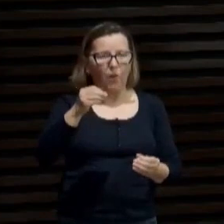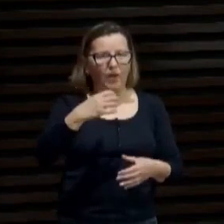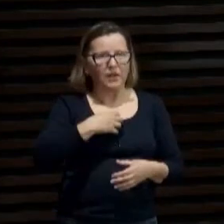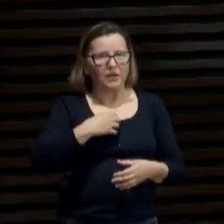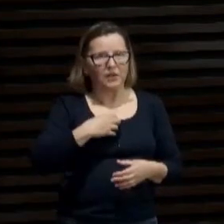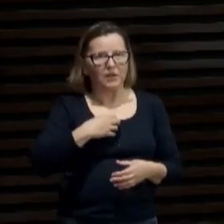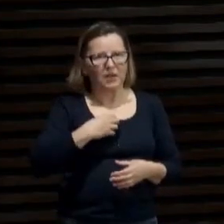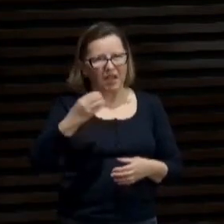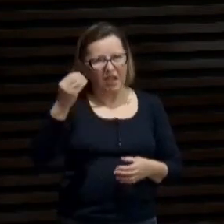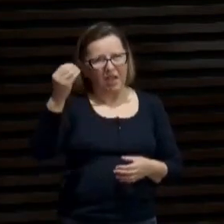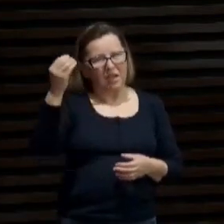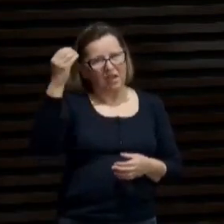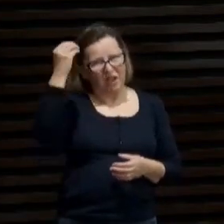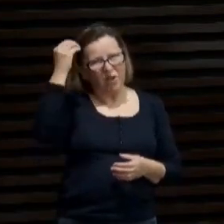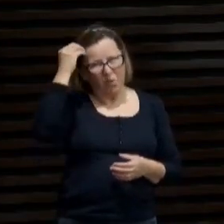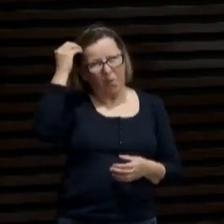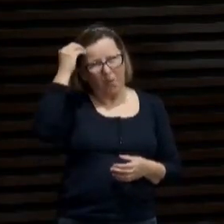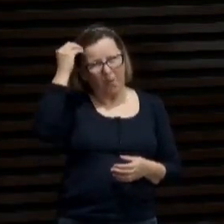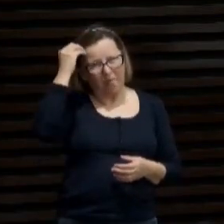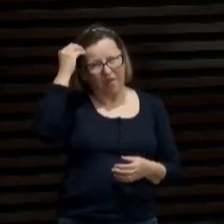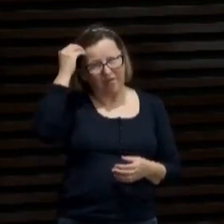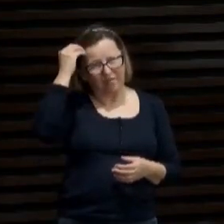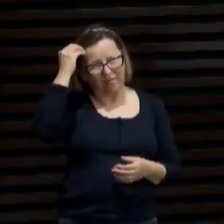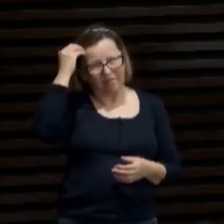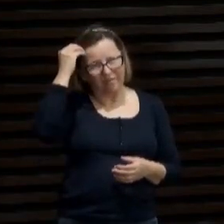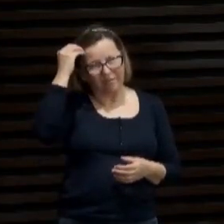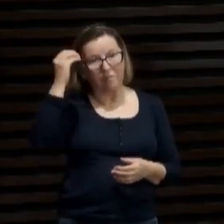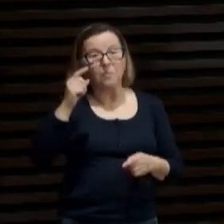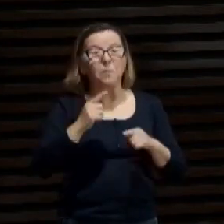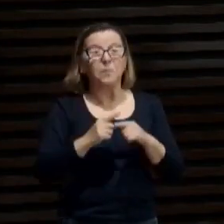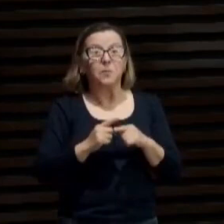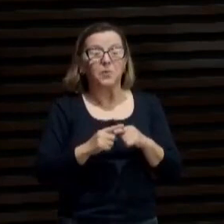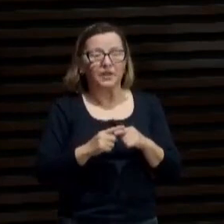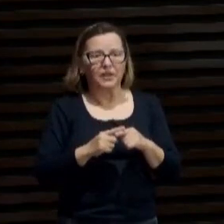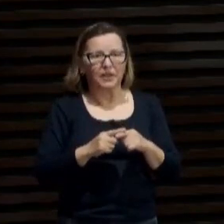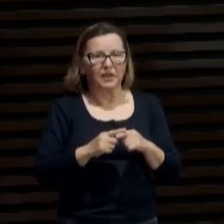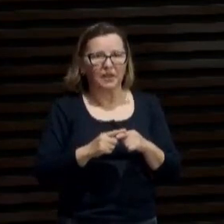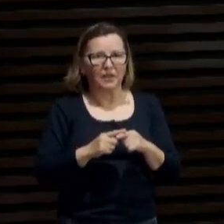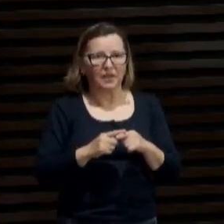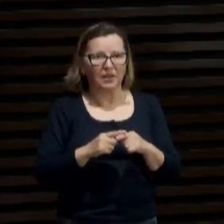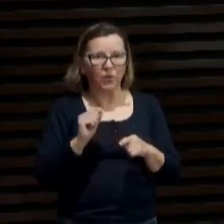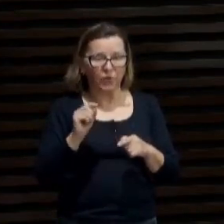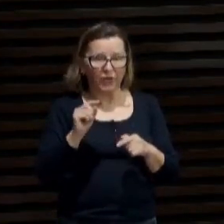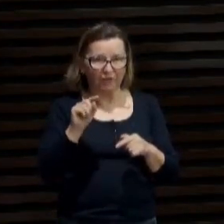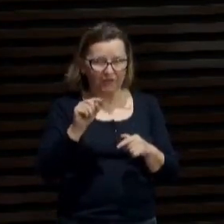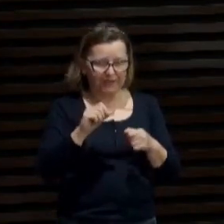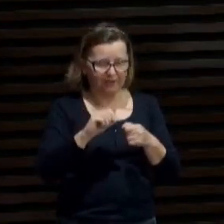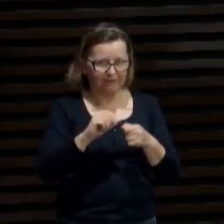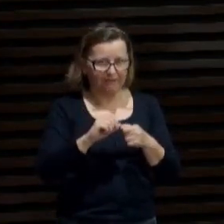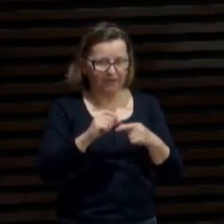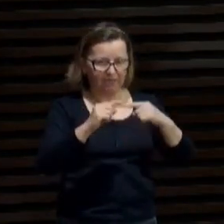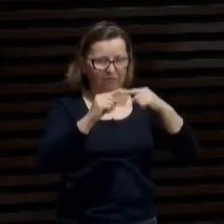culpa e de inadequação. Porque o que você fez não condiz com a tua nova natureza.